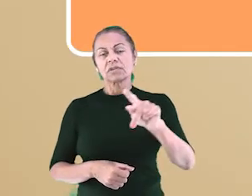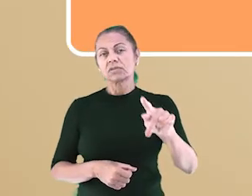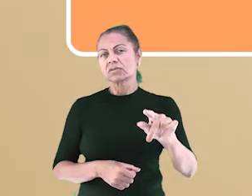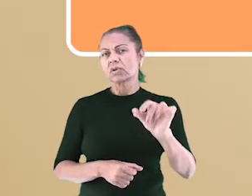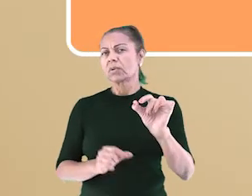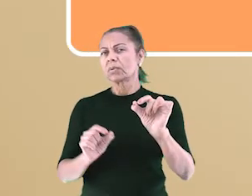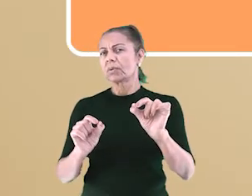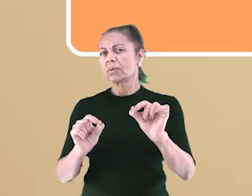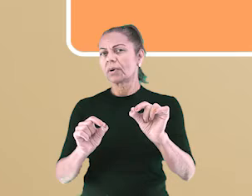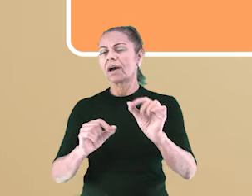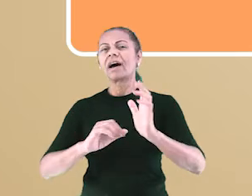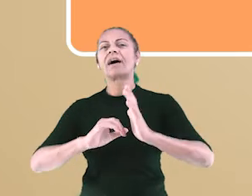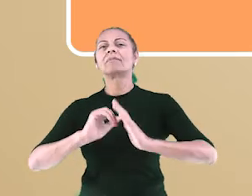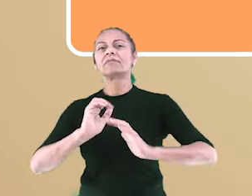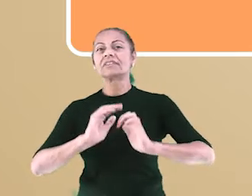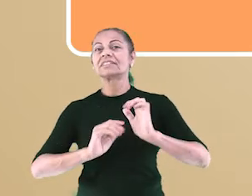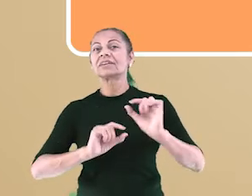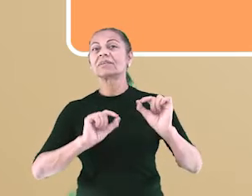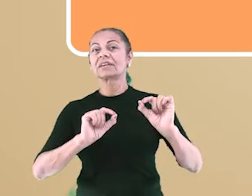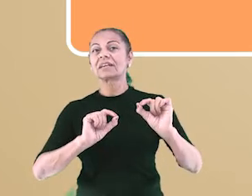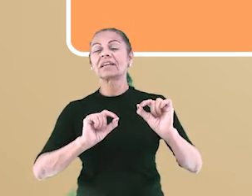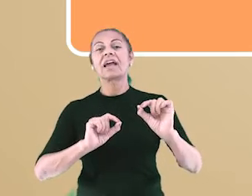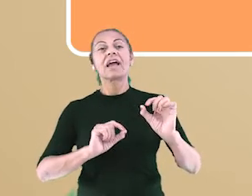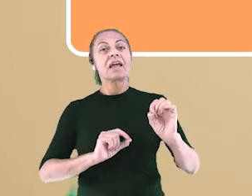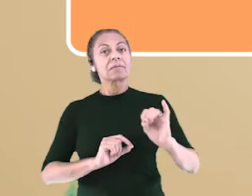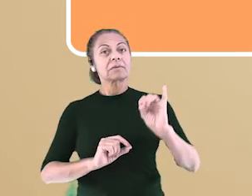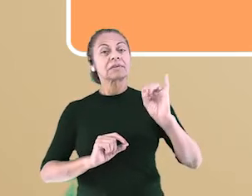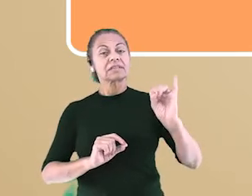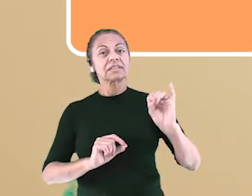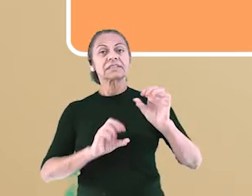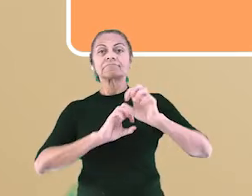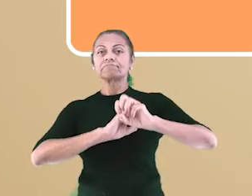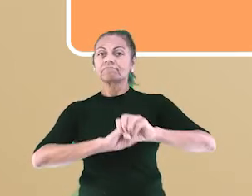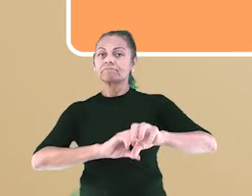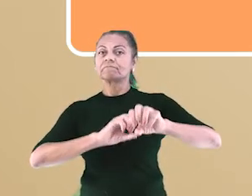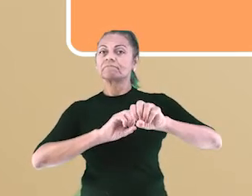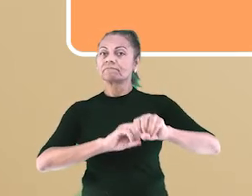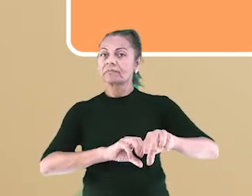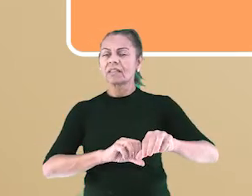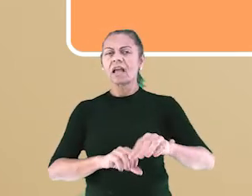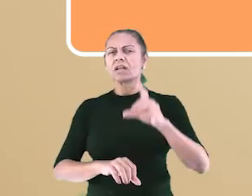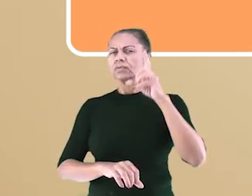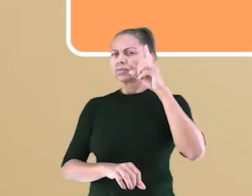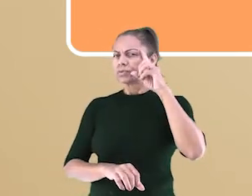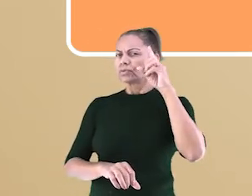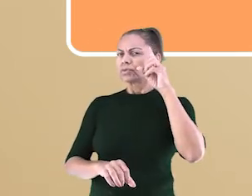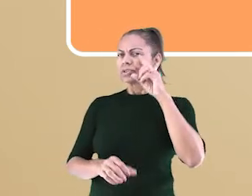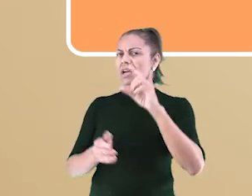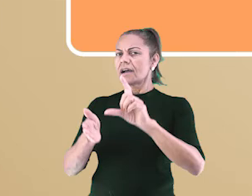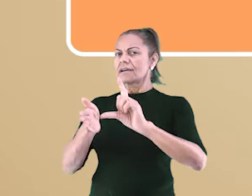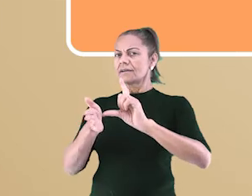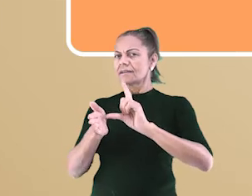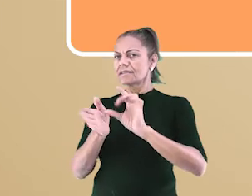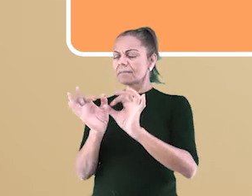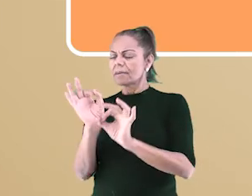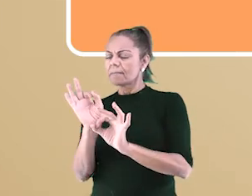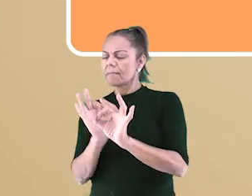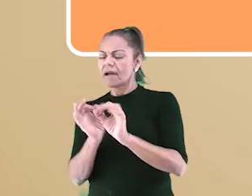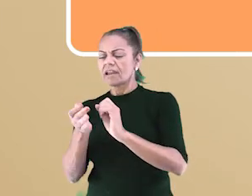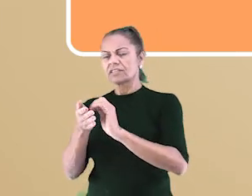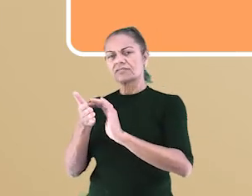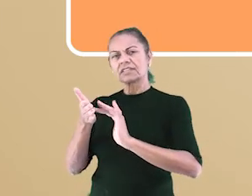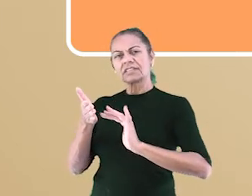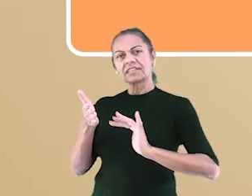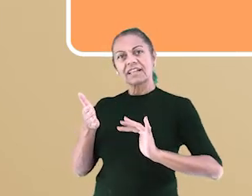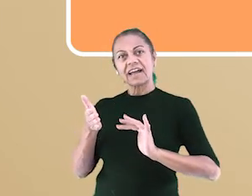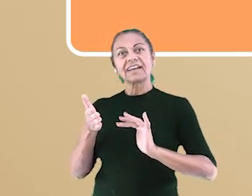o papel de levar conhecimentos para as pessoas. Todos os dias, ele prepara atividades que serão realizadas